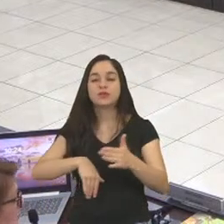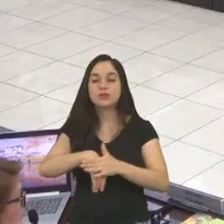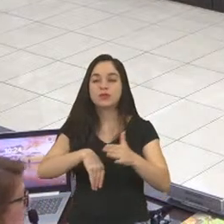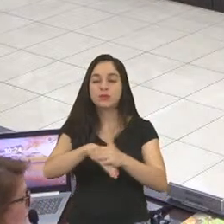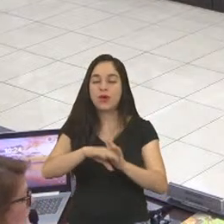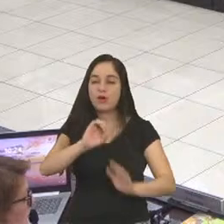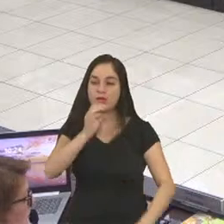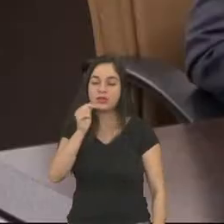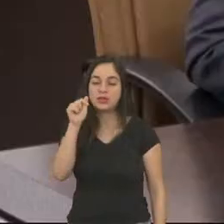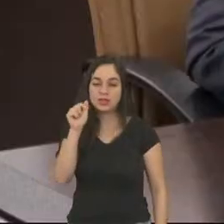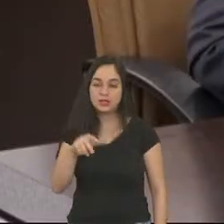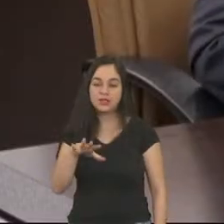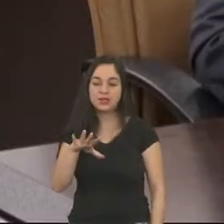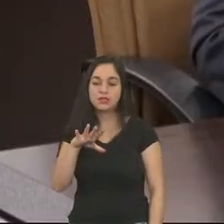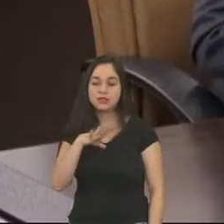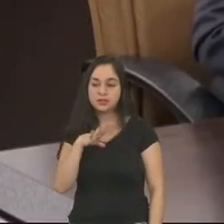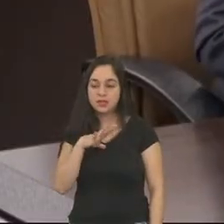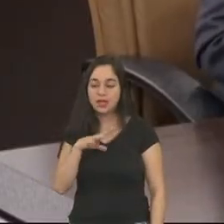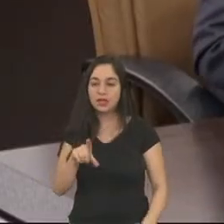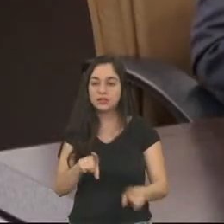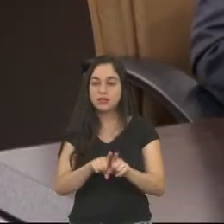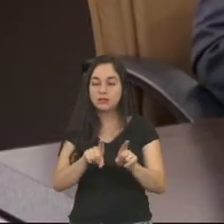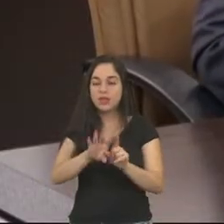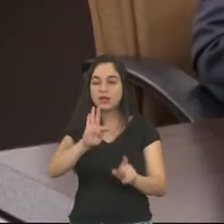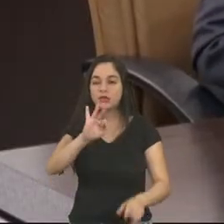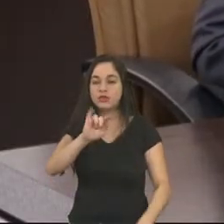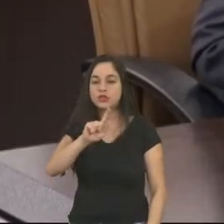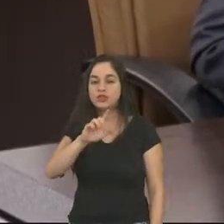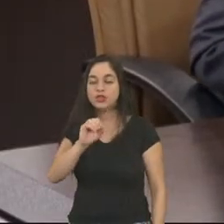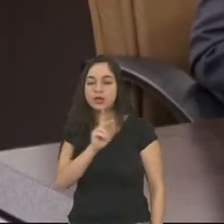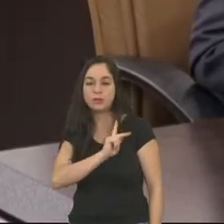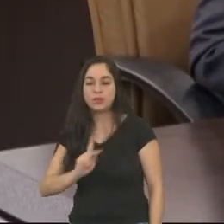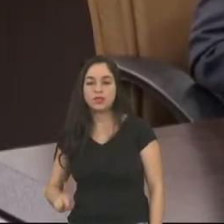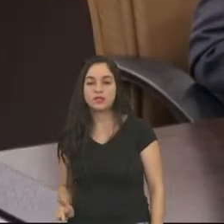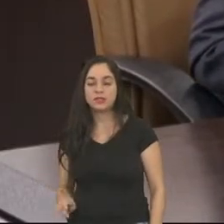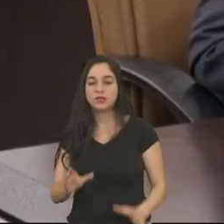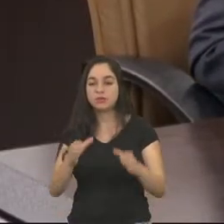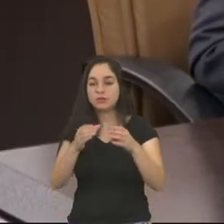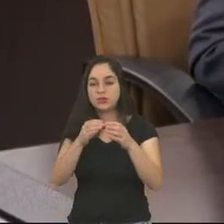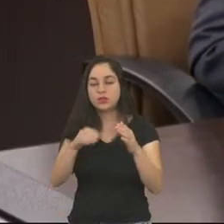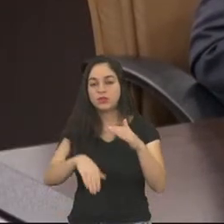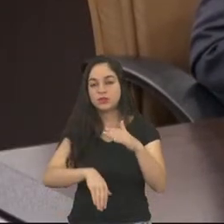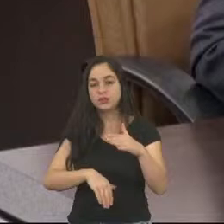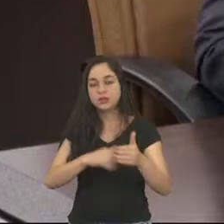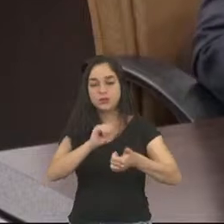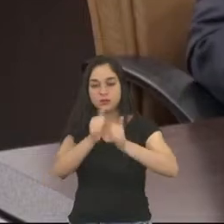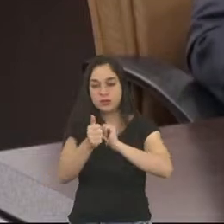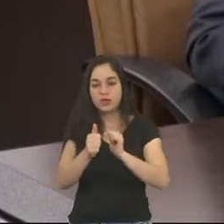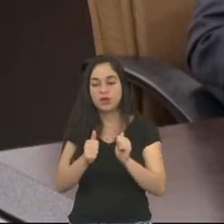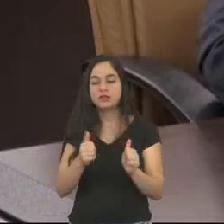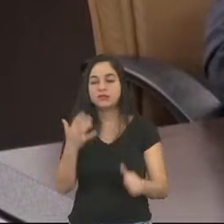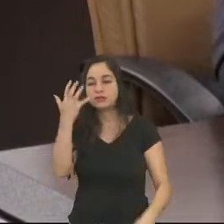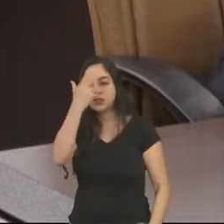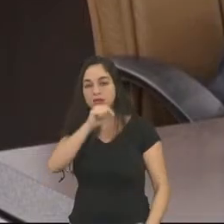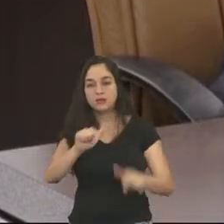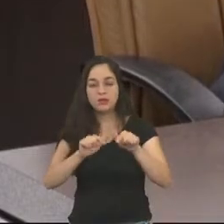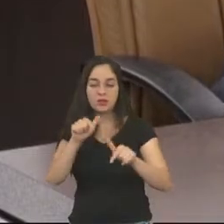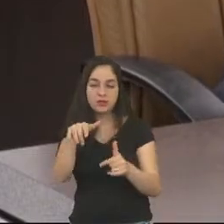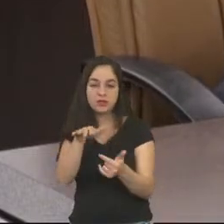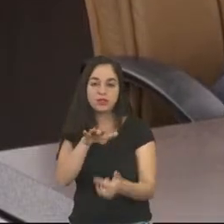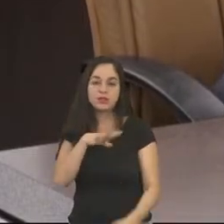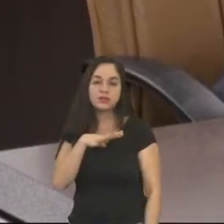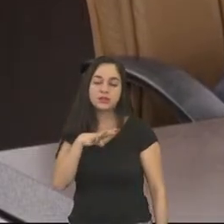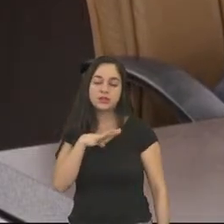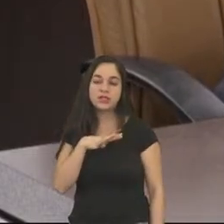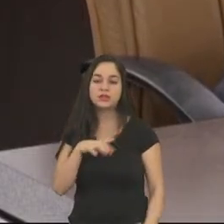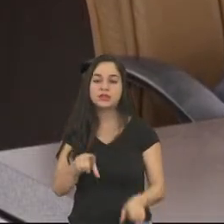acontecer, cumprimentar o Tiago, presidente da Associação de Esporte, cumprimentar também o Osíris, que faz um brilhante trabalho na cidade, e o secretário